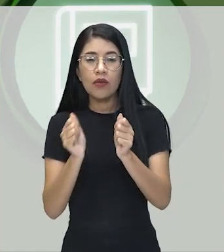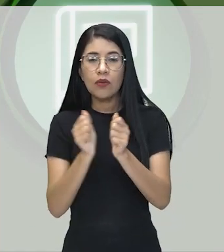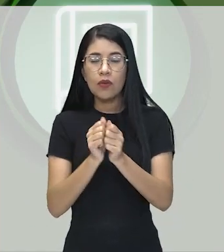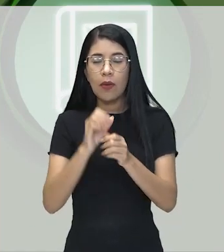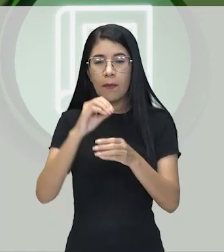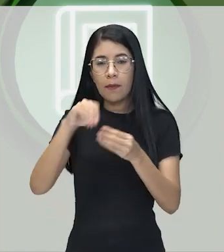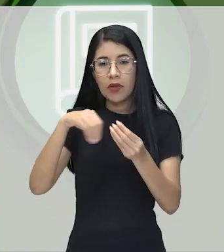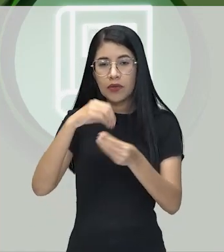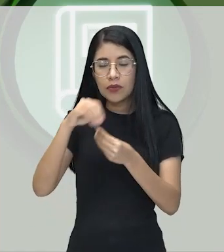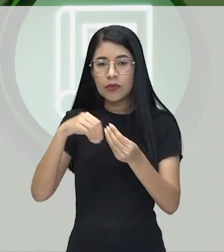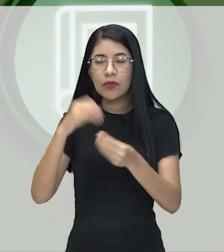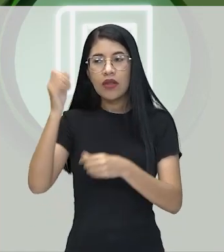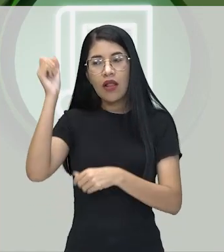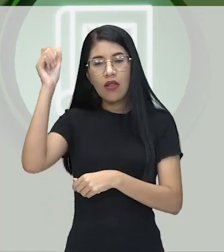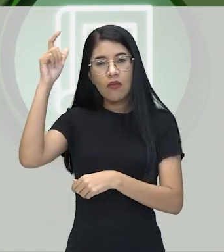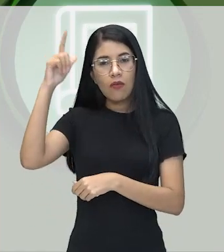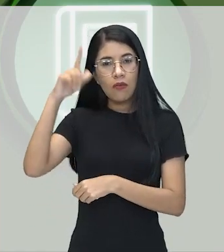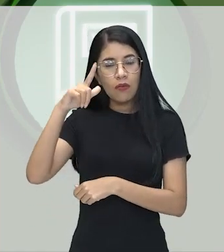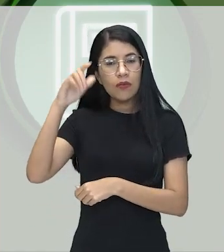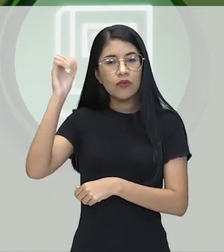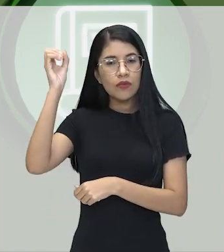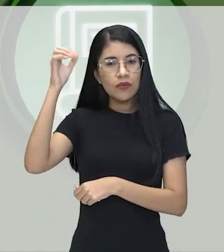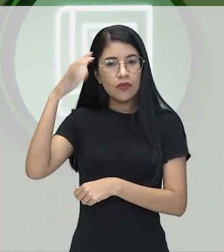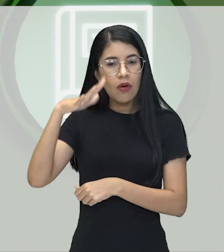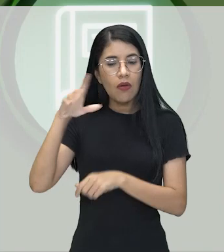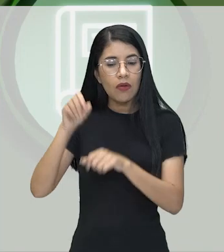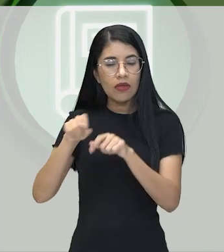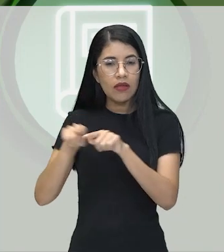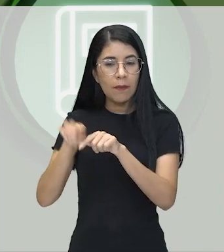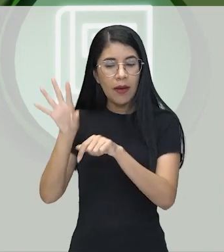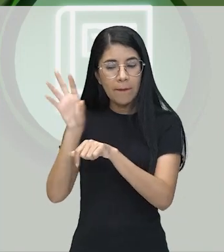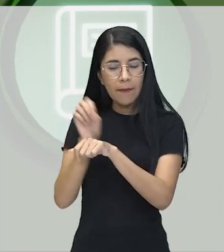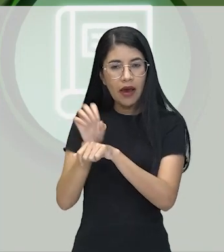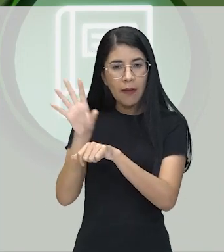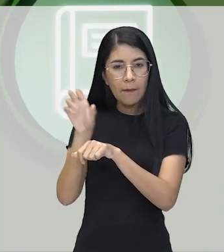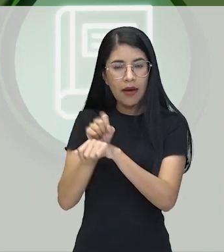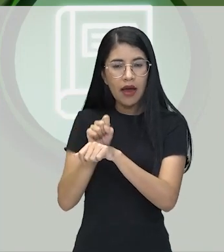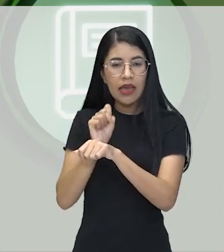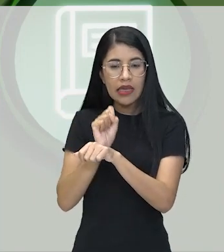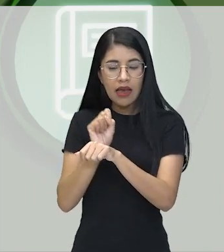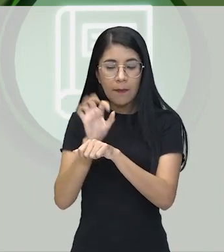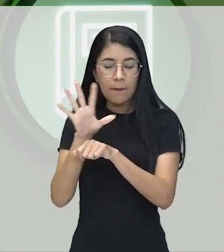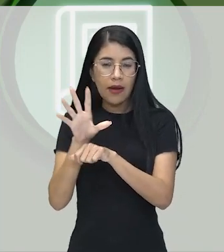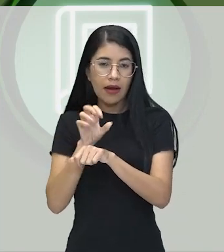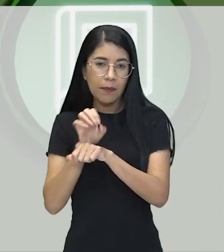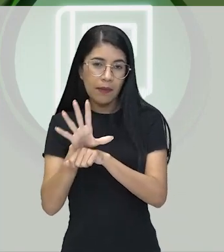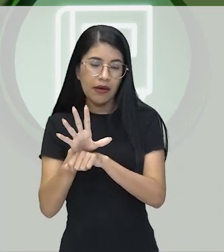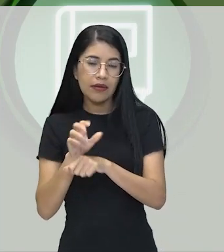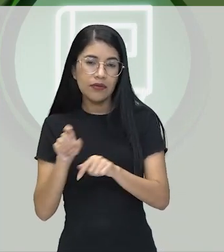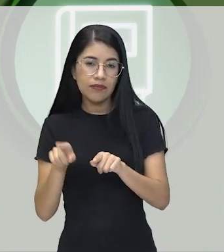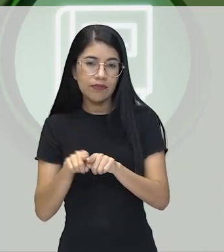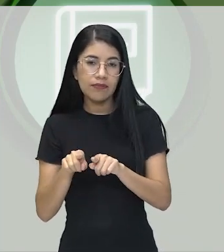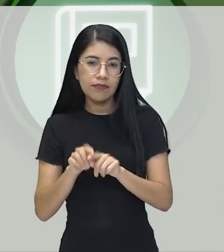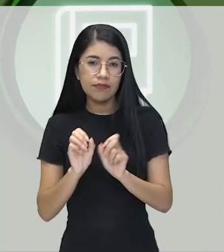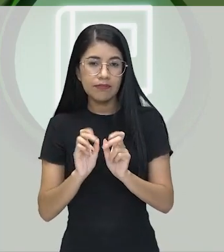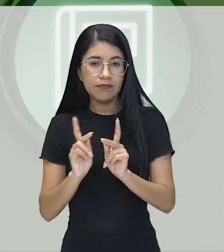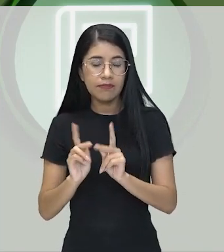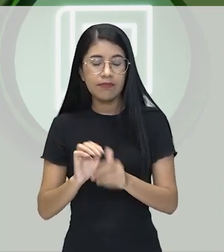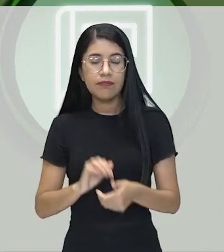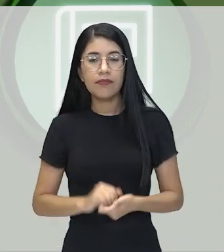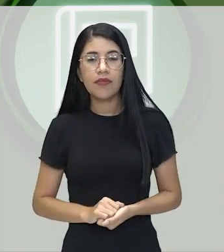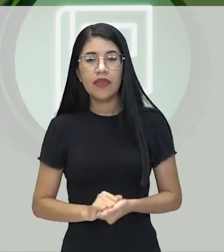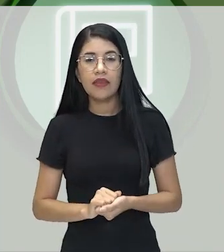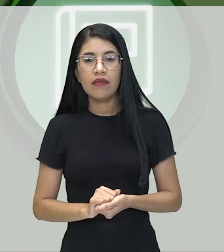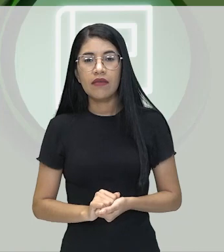da luz que chega até ele, a luz que ele absorve e a luz que ele emite para o sistema de novo, tá bom? E para que tu